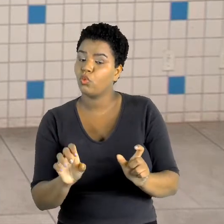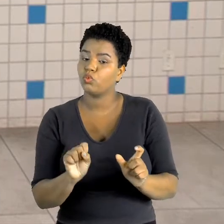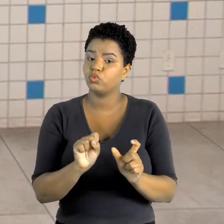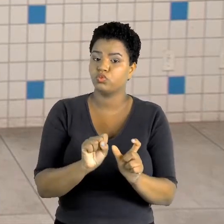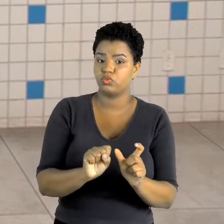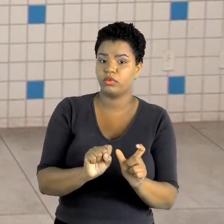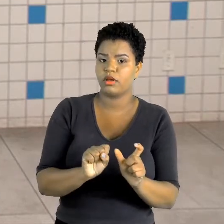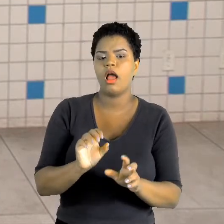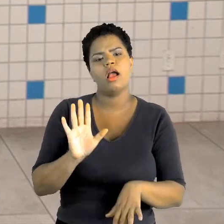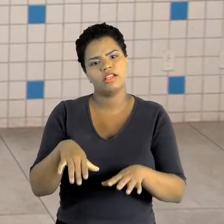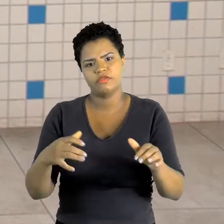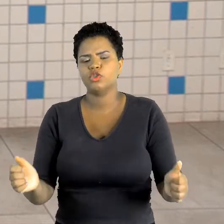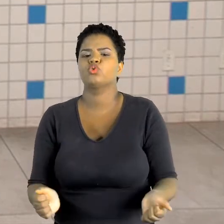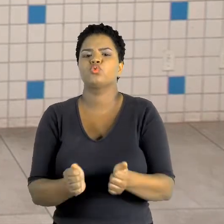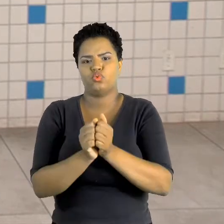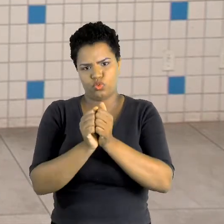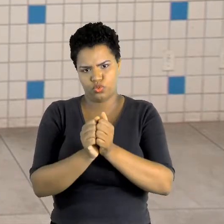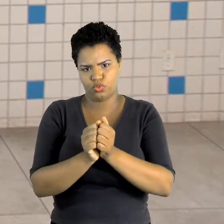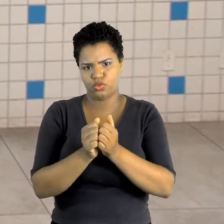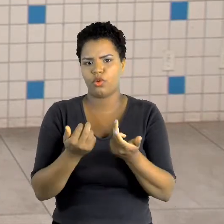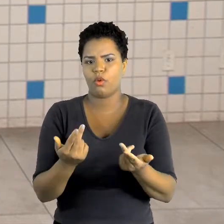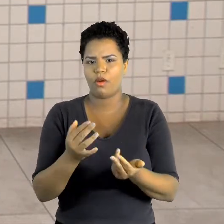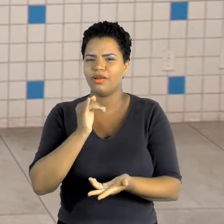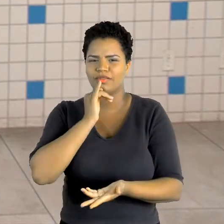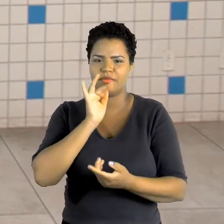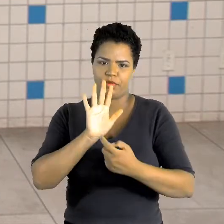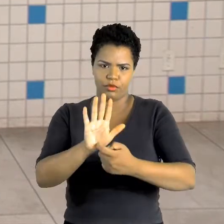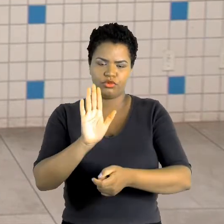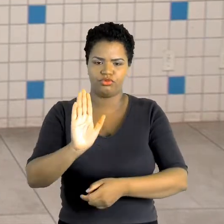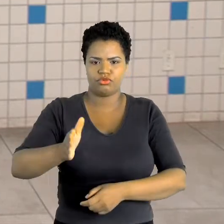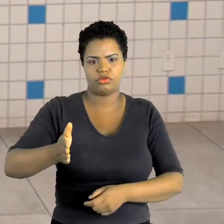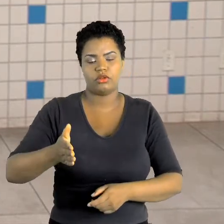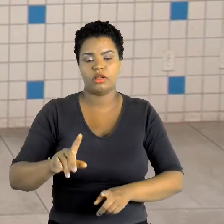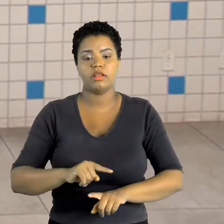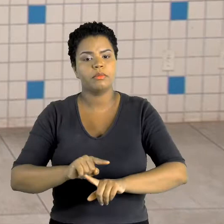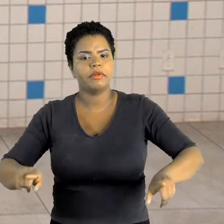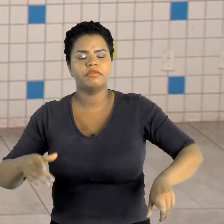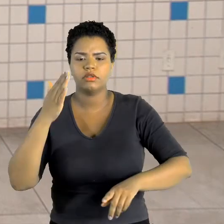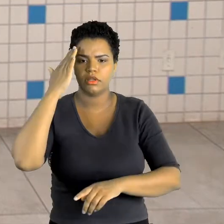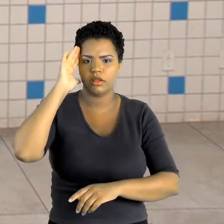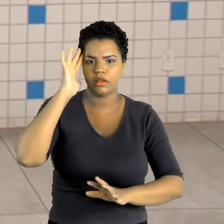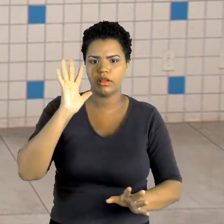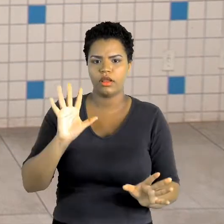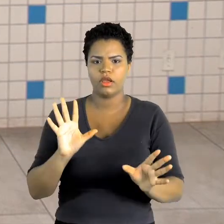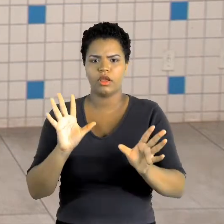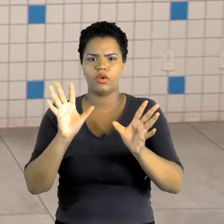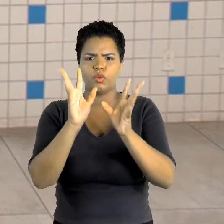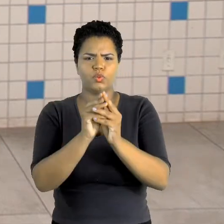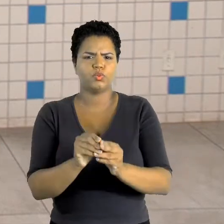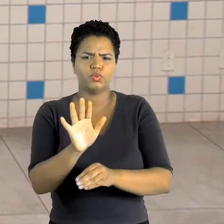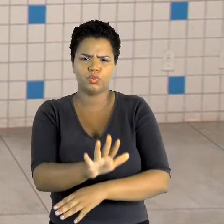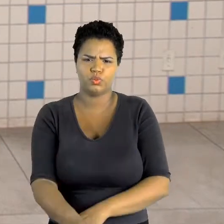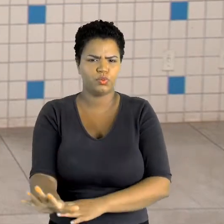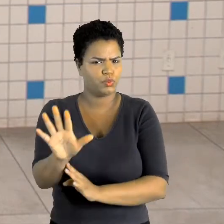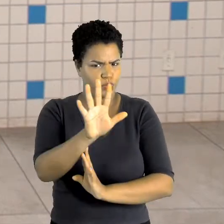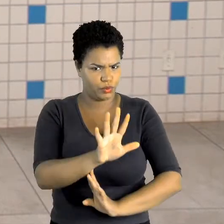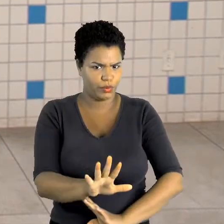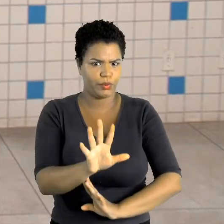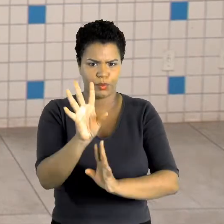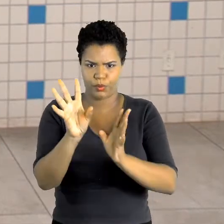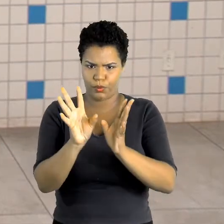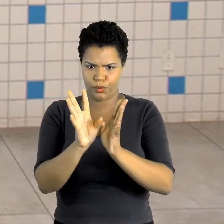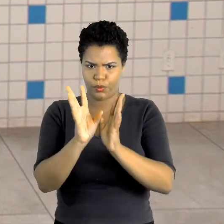como nós temos esse exemplo, ok, guys? Então, para vocês entenderem, aqui é o resumo geral, digamos assim, desse